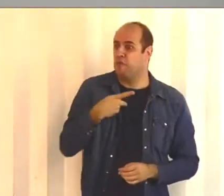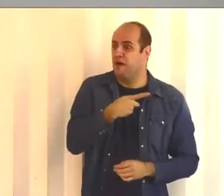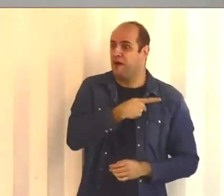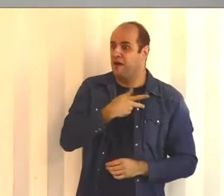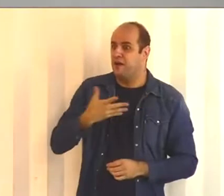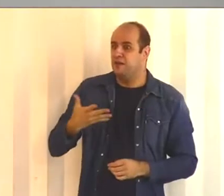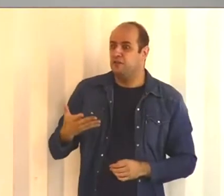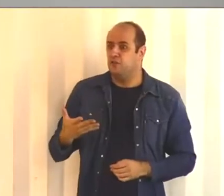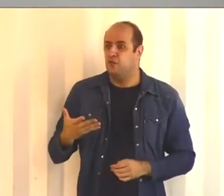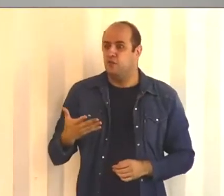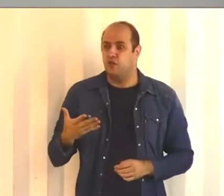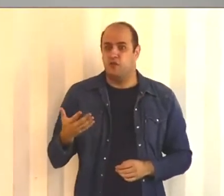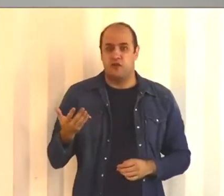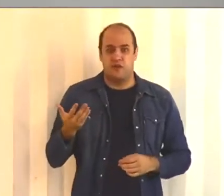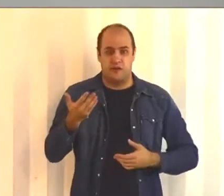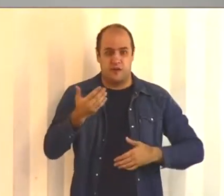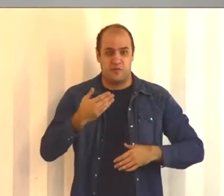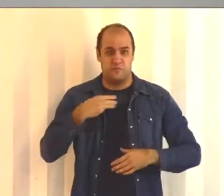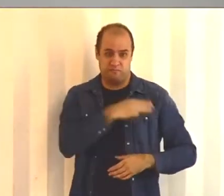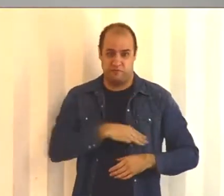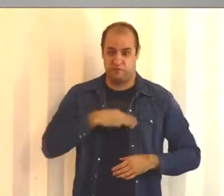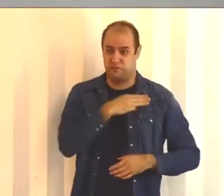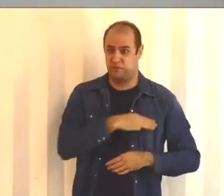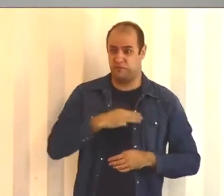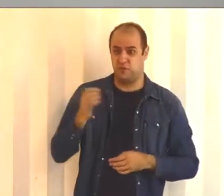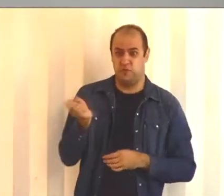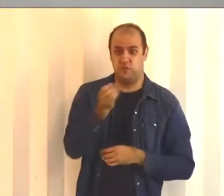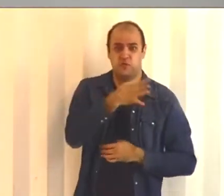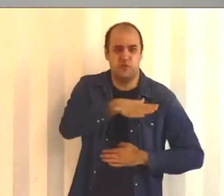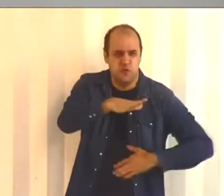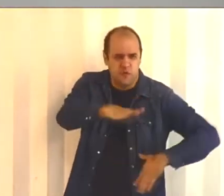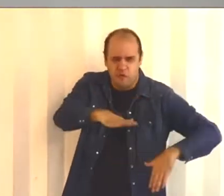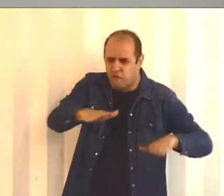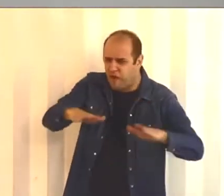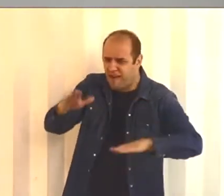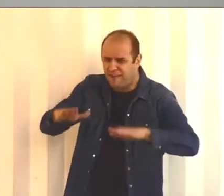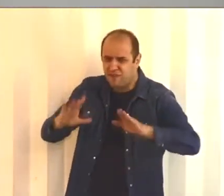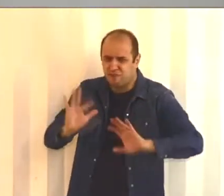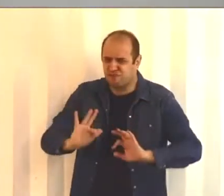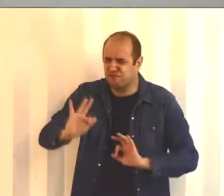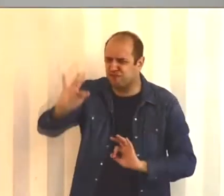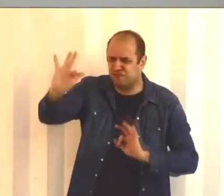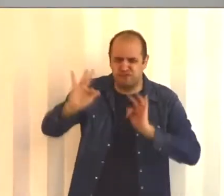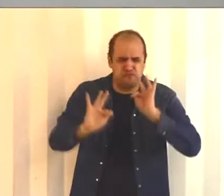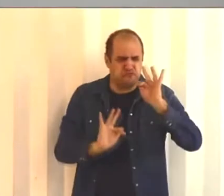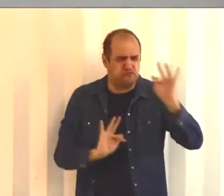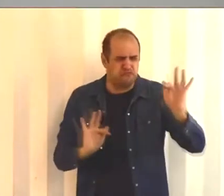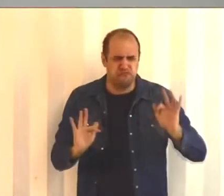para quantos novos pastores e missionários eu estou olhando? Para quantos missionários de tempo